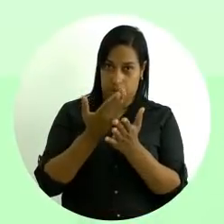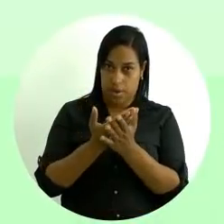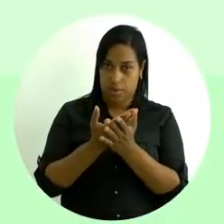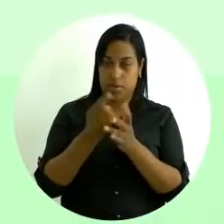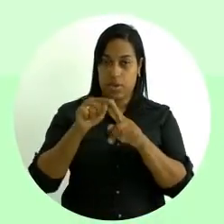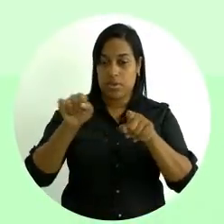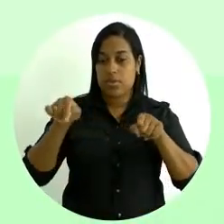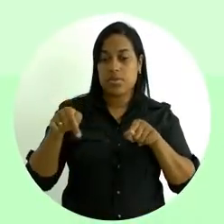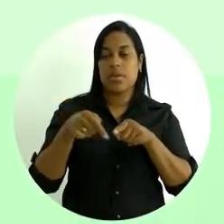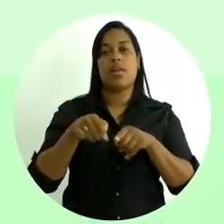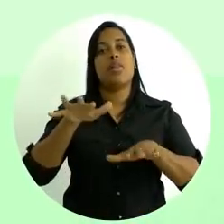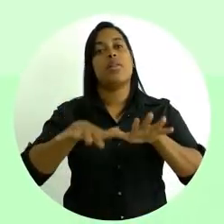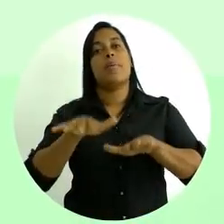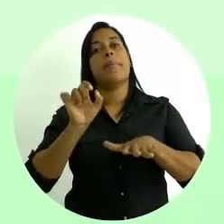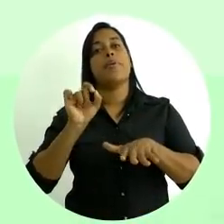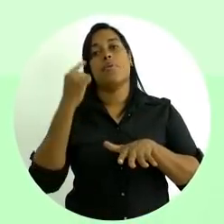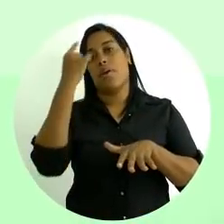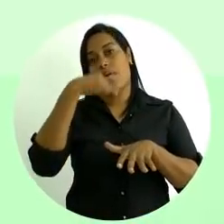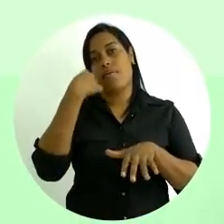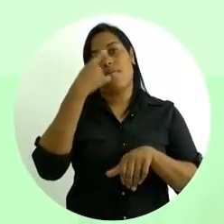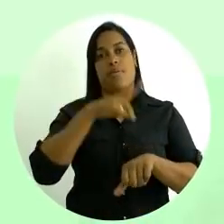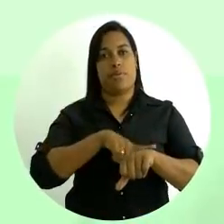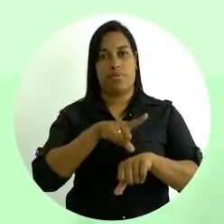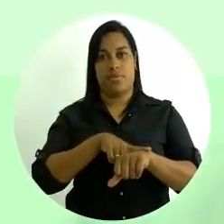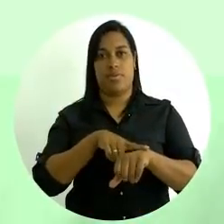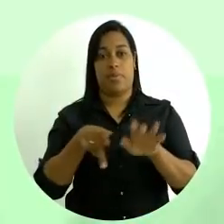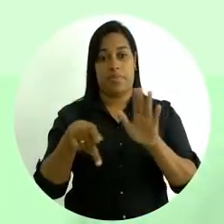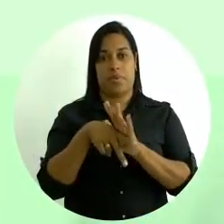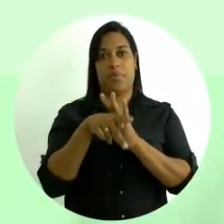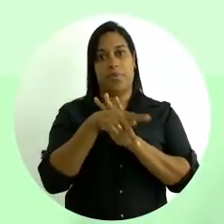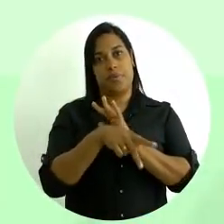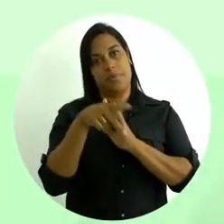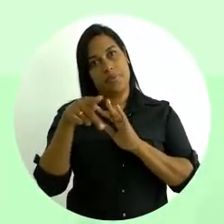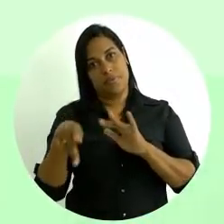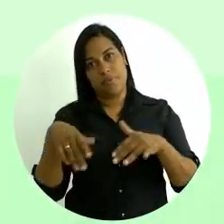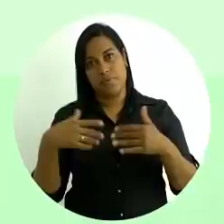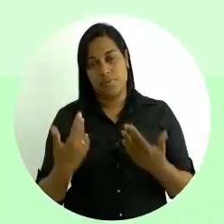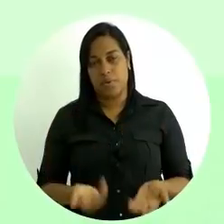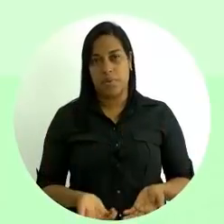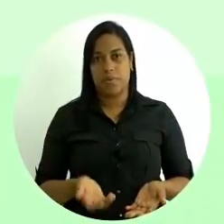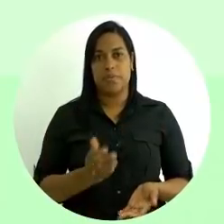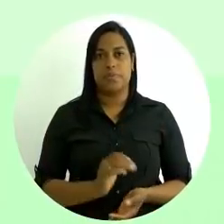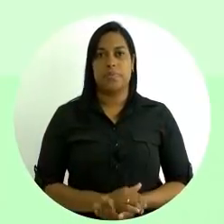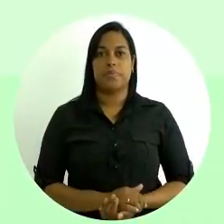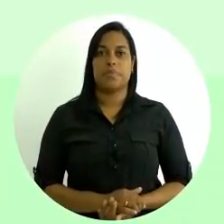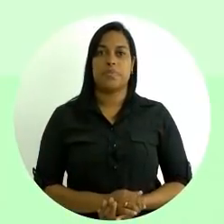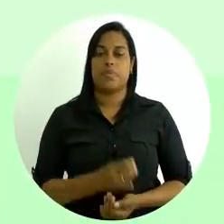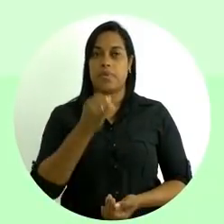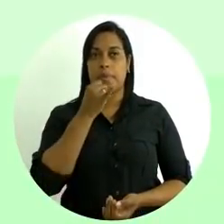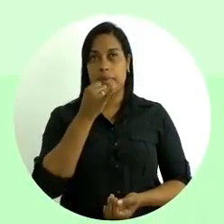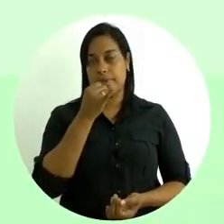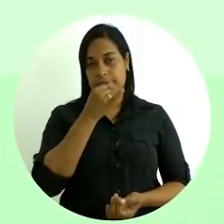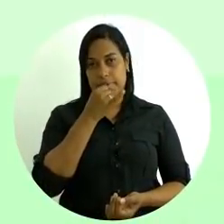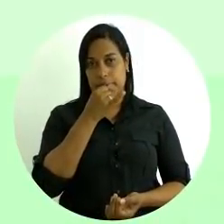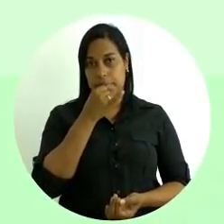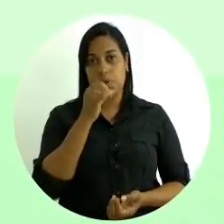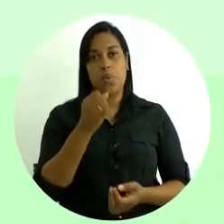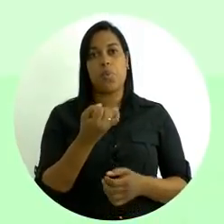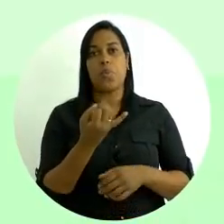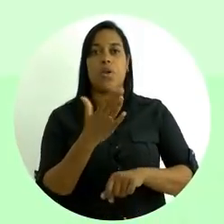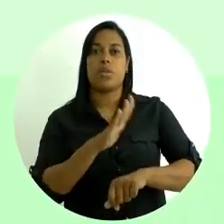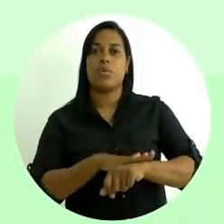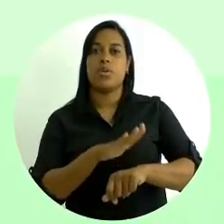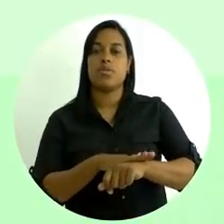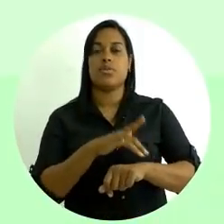em regência, ela depende da carga horária do professor, ok? Então, qual é a carga horária e